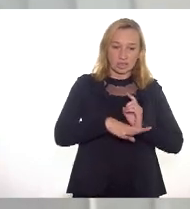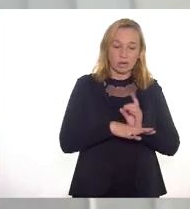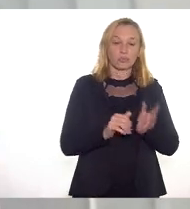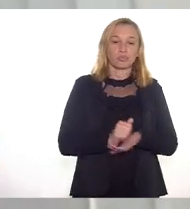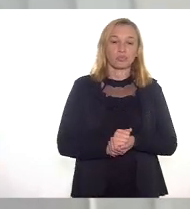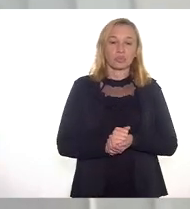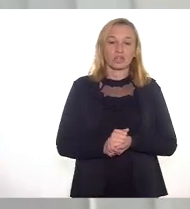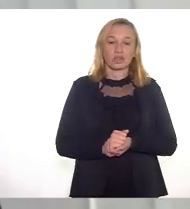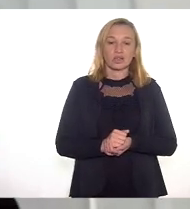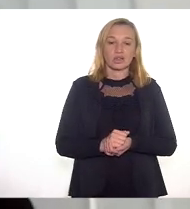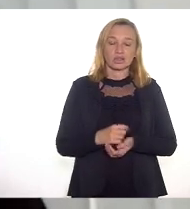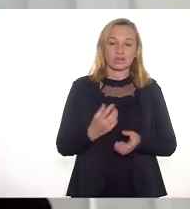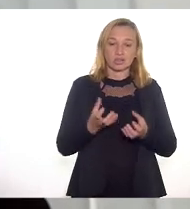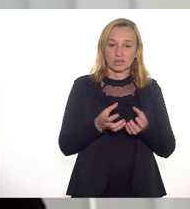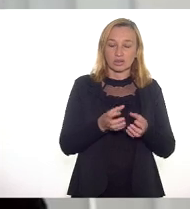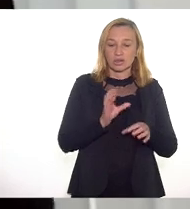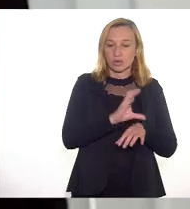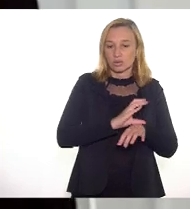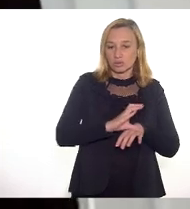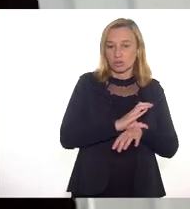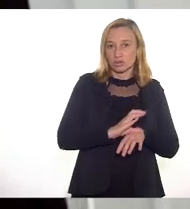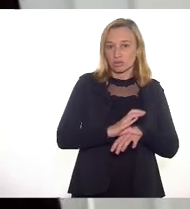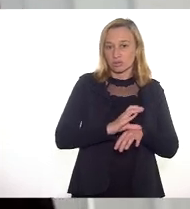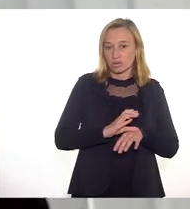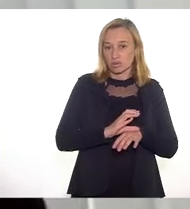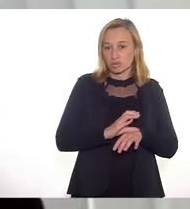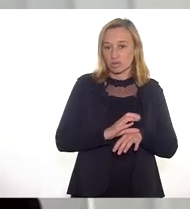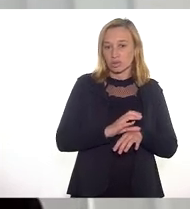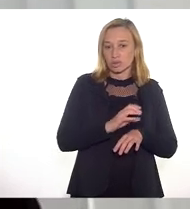uma coisa que a nossa Constituição